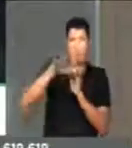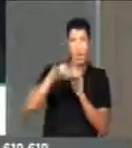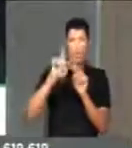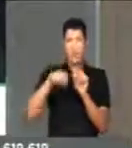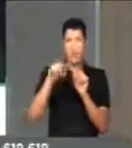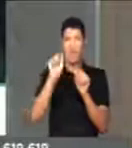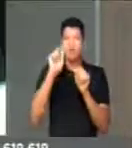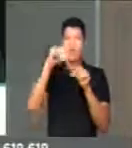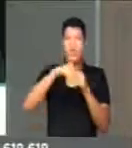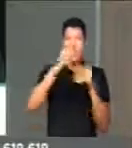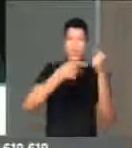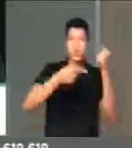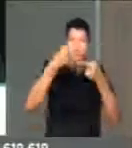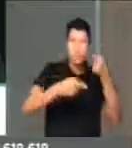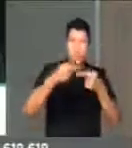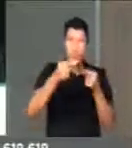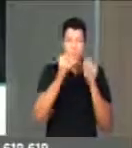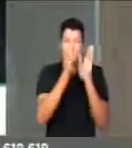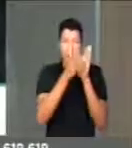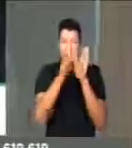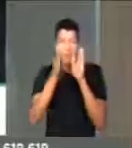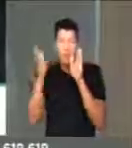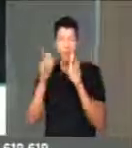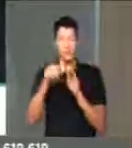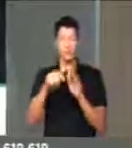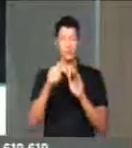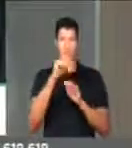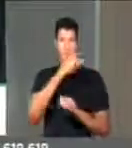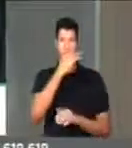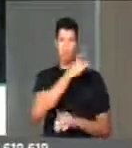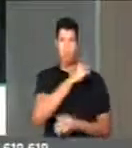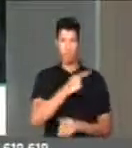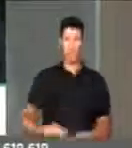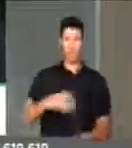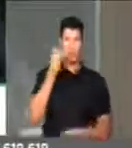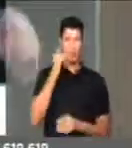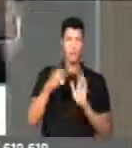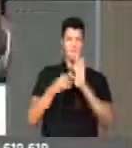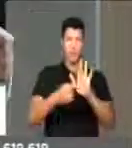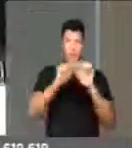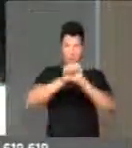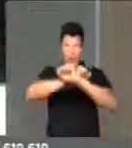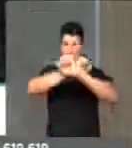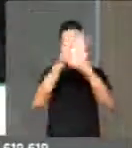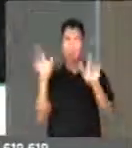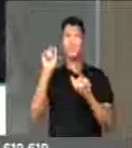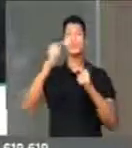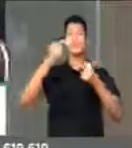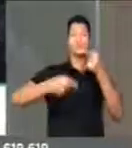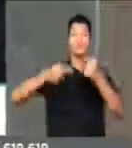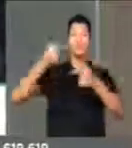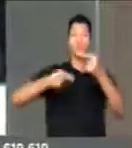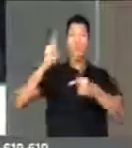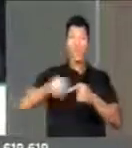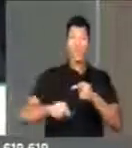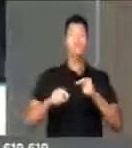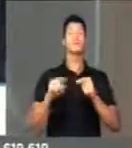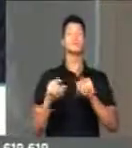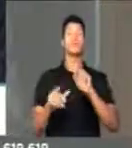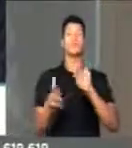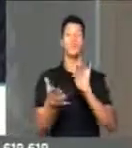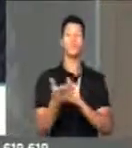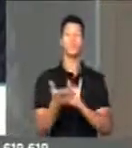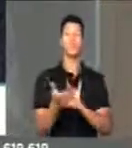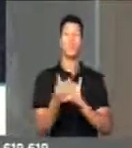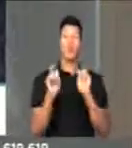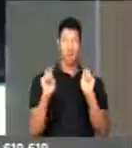não é o que está em discussão nesse processo. E ela mostra claramente que o que está se discutindo é exatamente